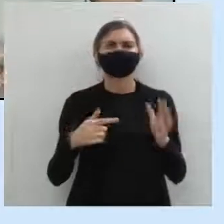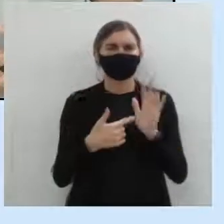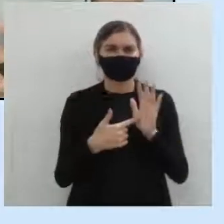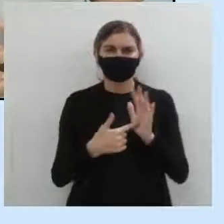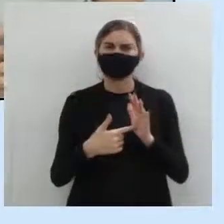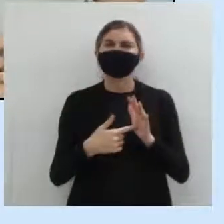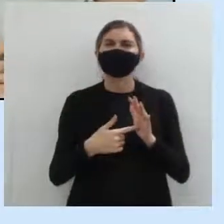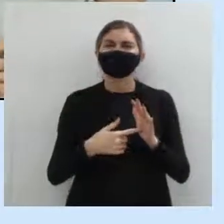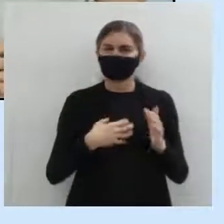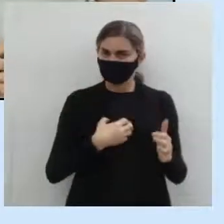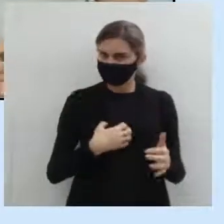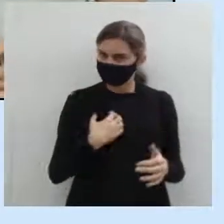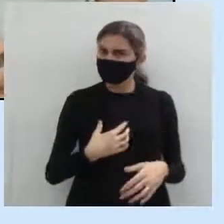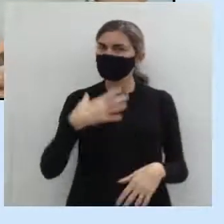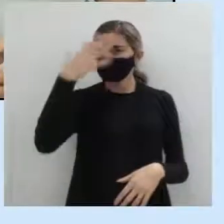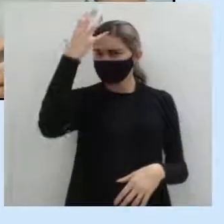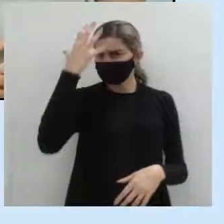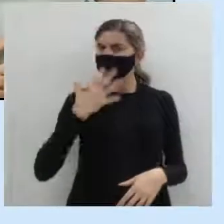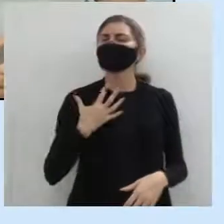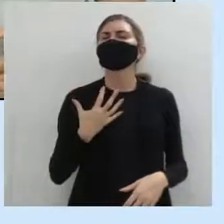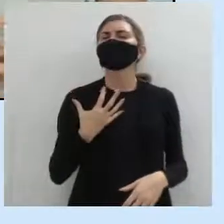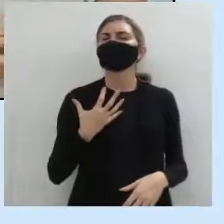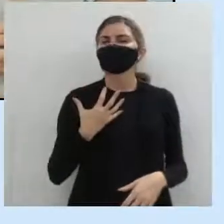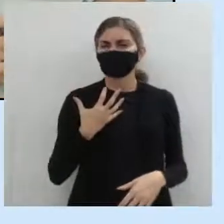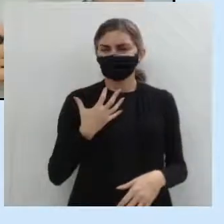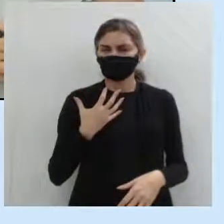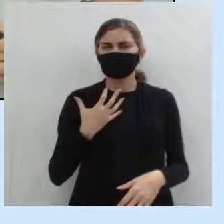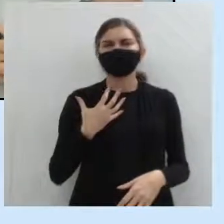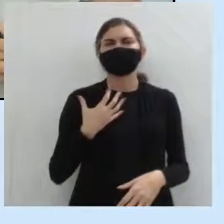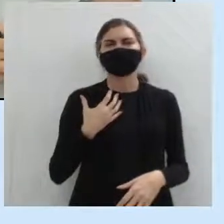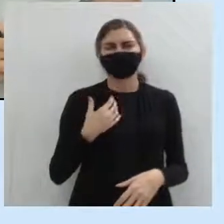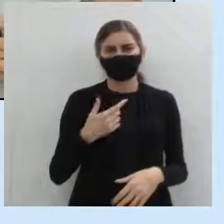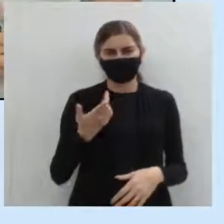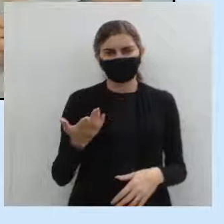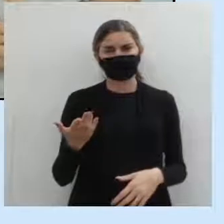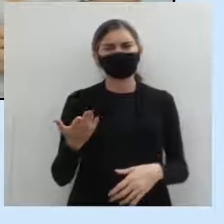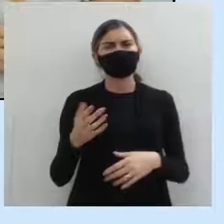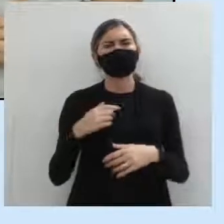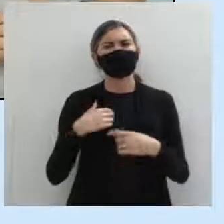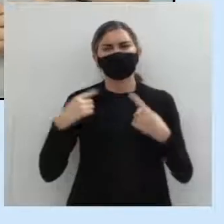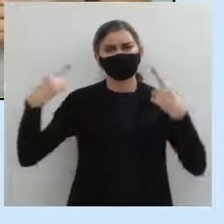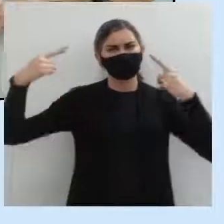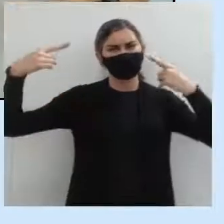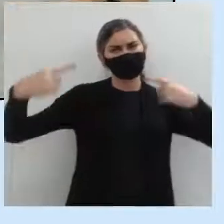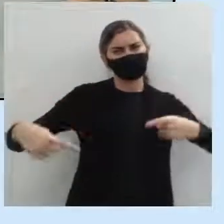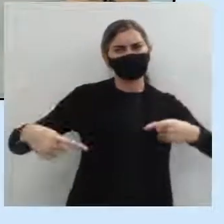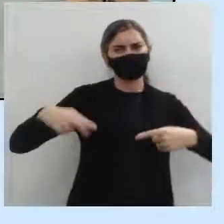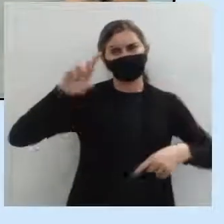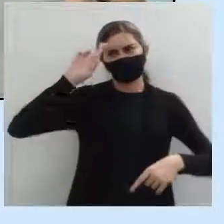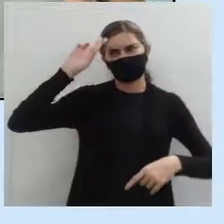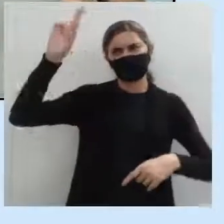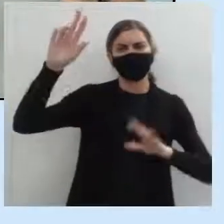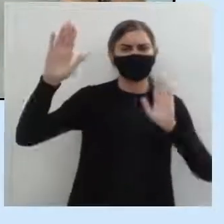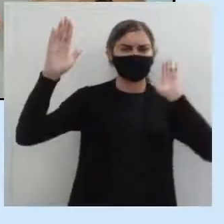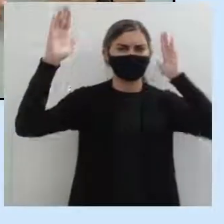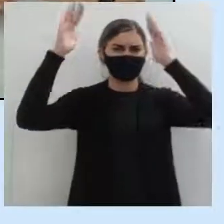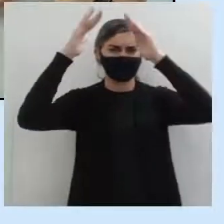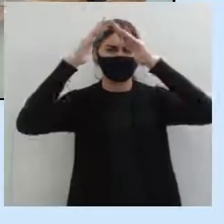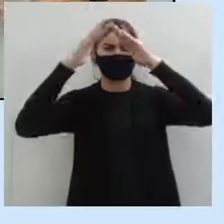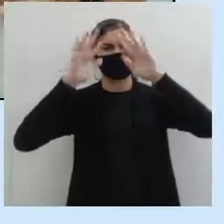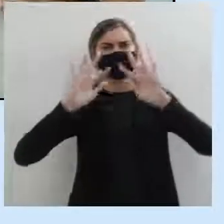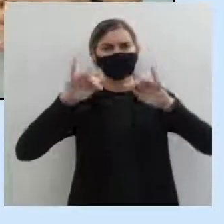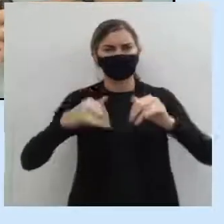era bravo. O cara era fera mesmo, hein? Para desafiar a autoridade papal,